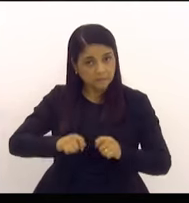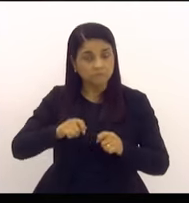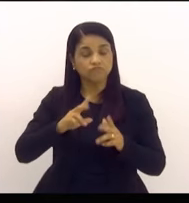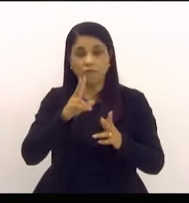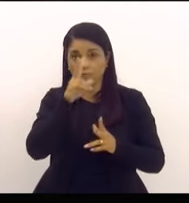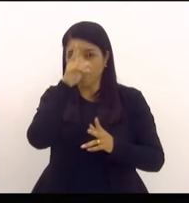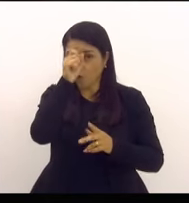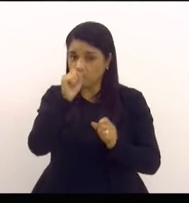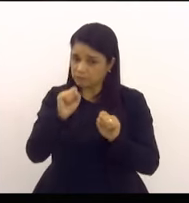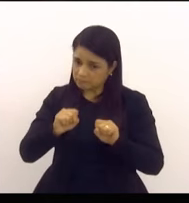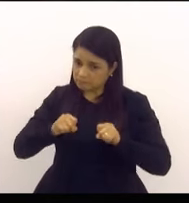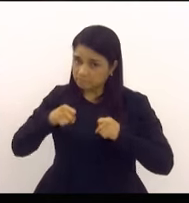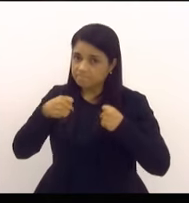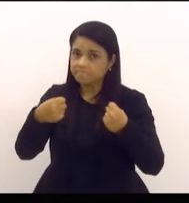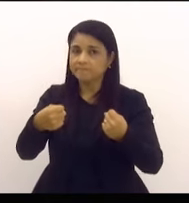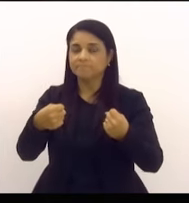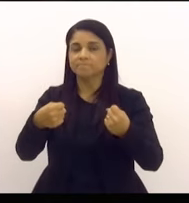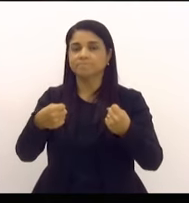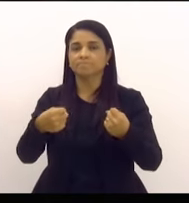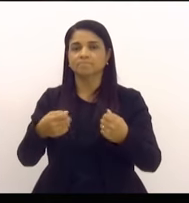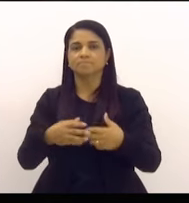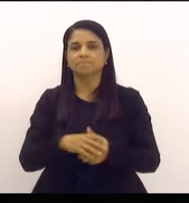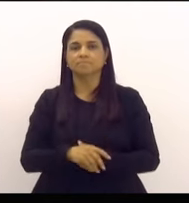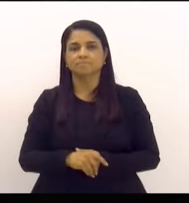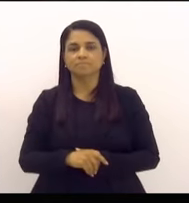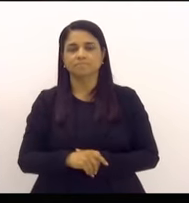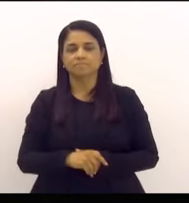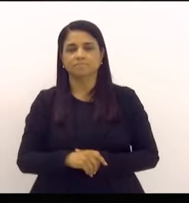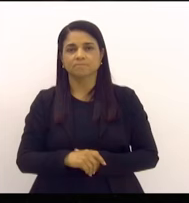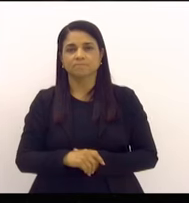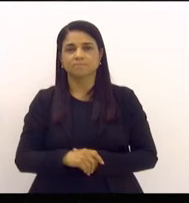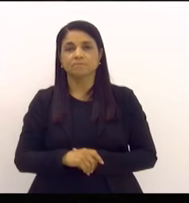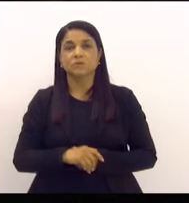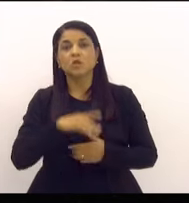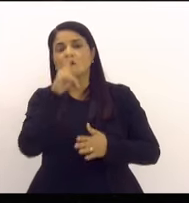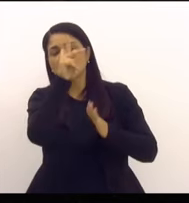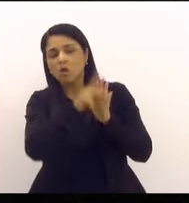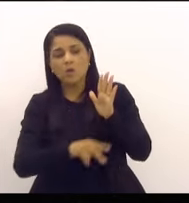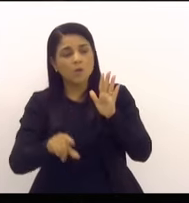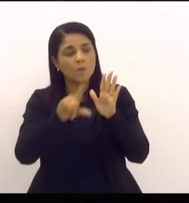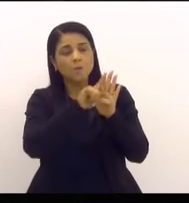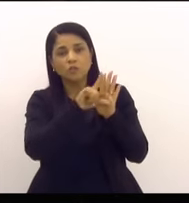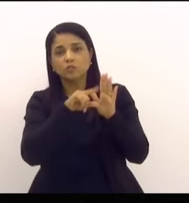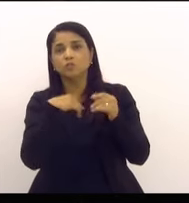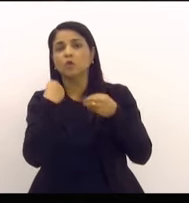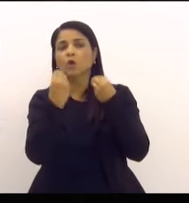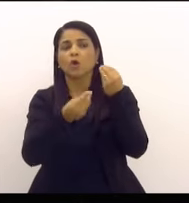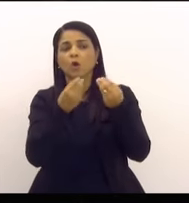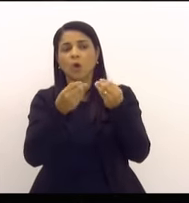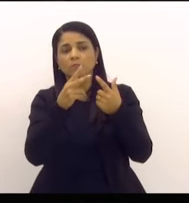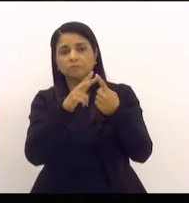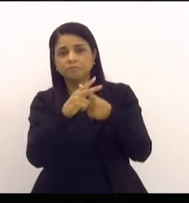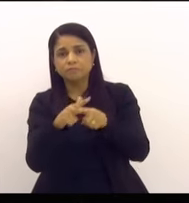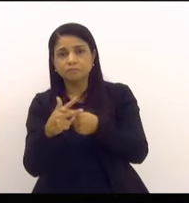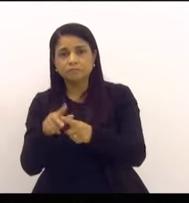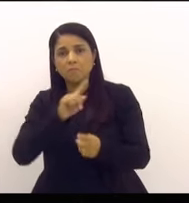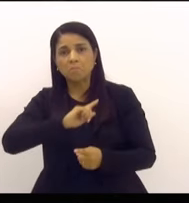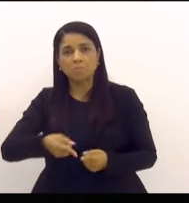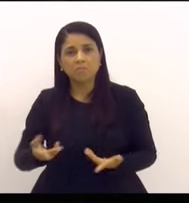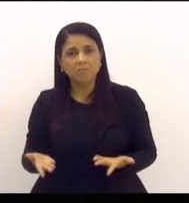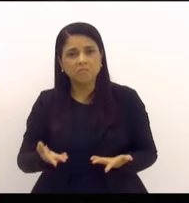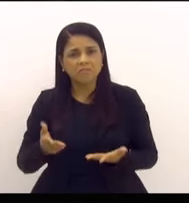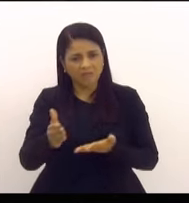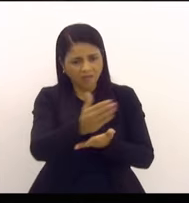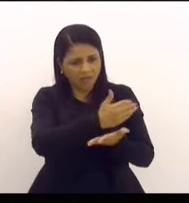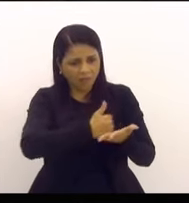força. Ora, como é que este projeto macula o regime de recuperação fiscal?